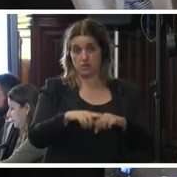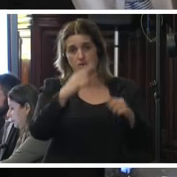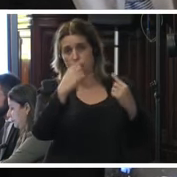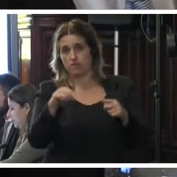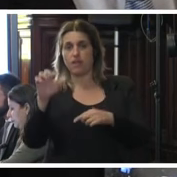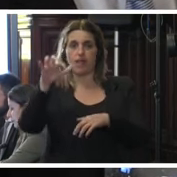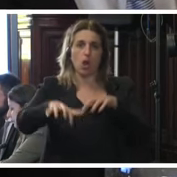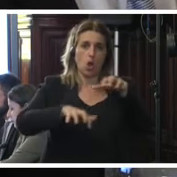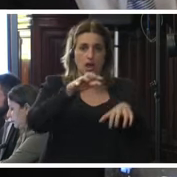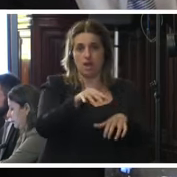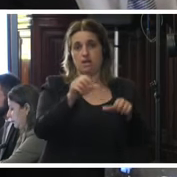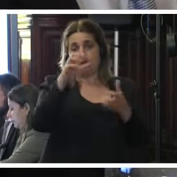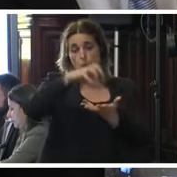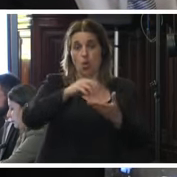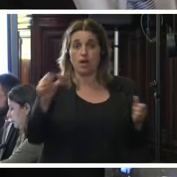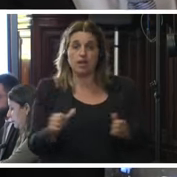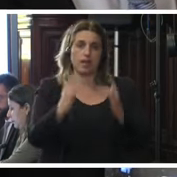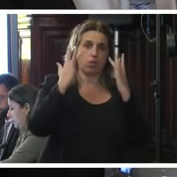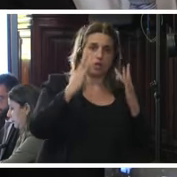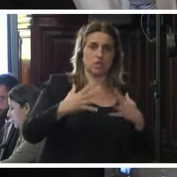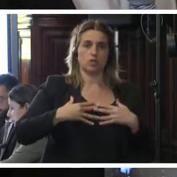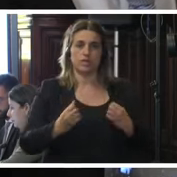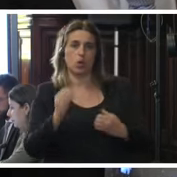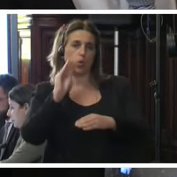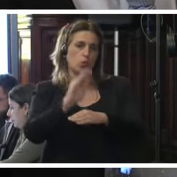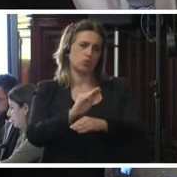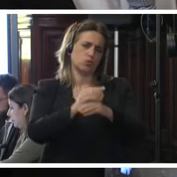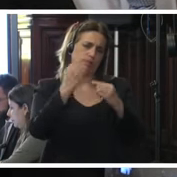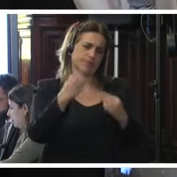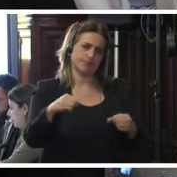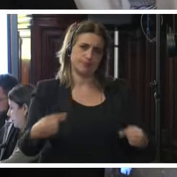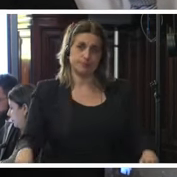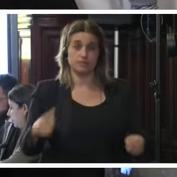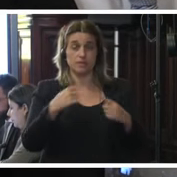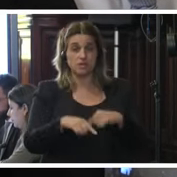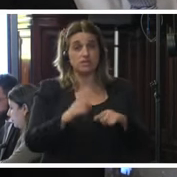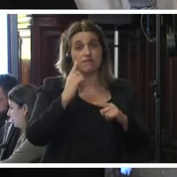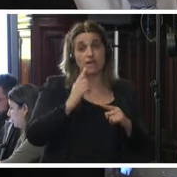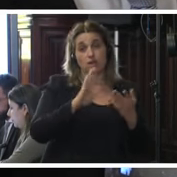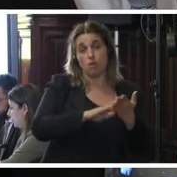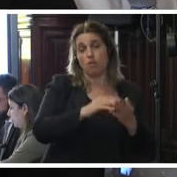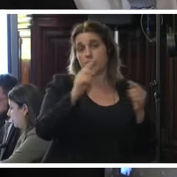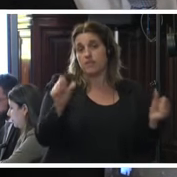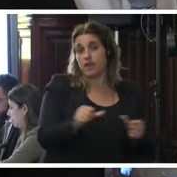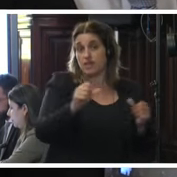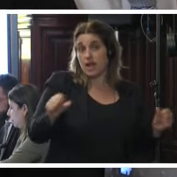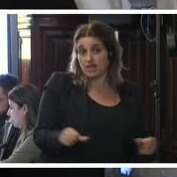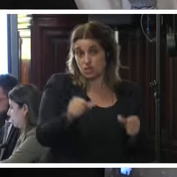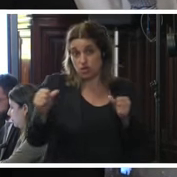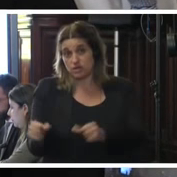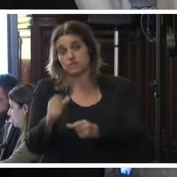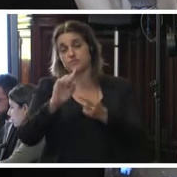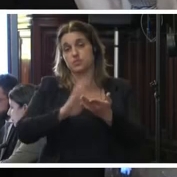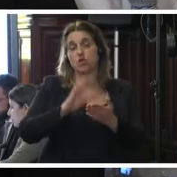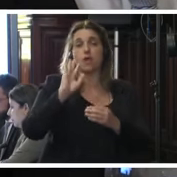saúde, cultura, etc. O programa foi dividido em ações estruturantes, capacitação e modernização das instituições